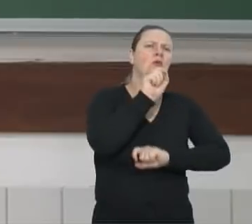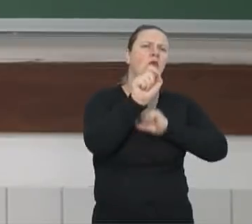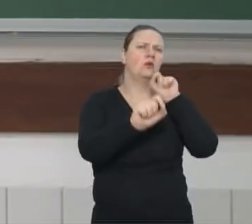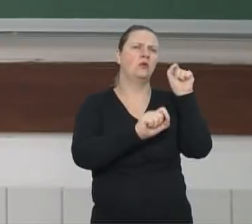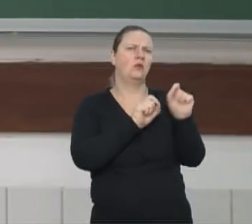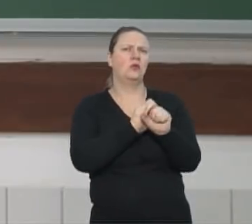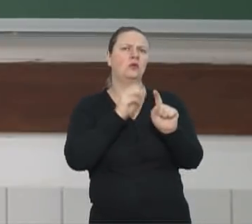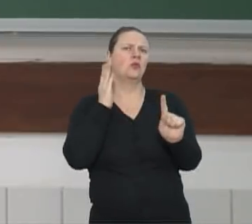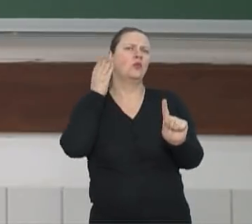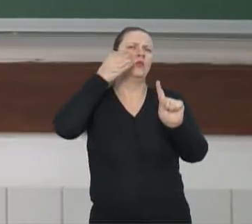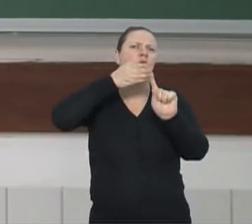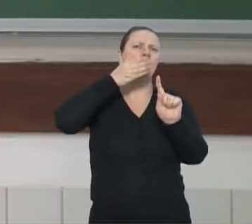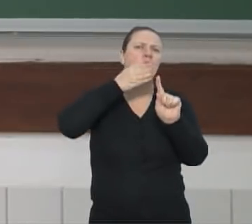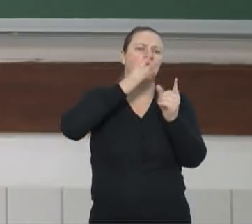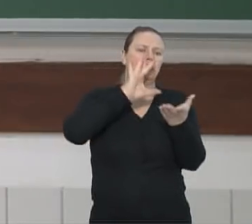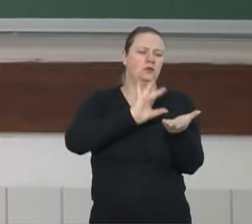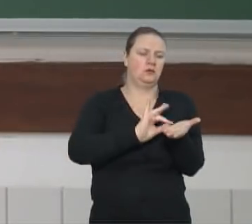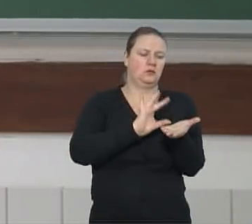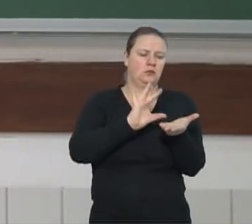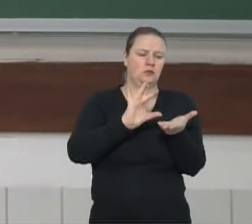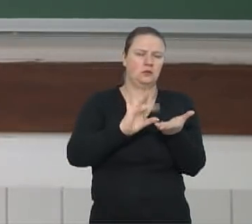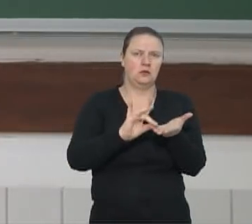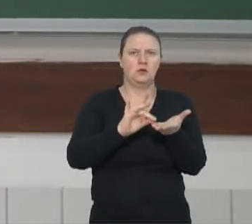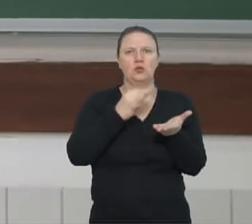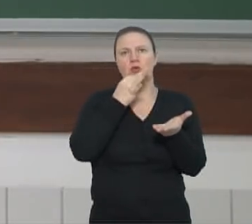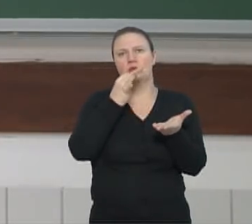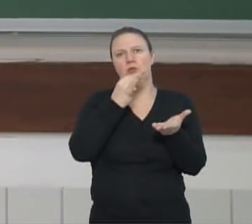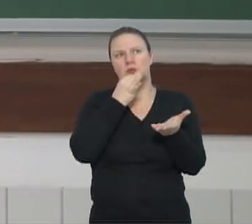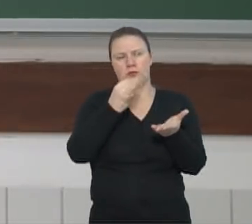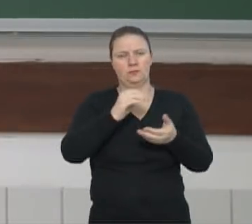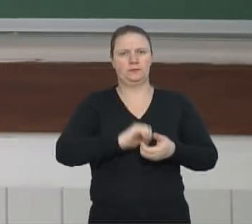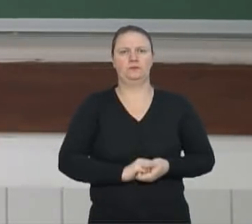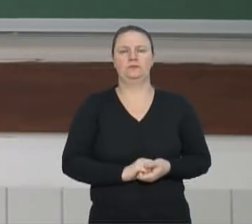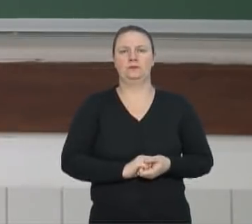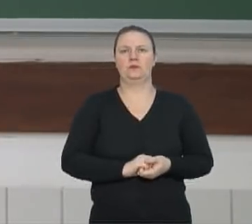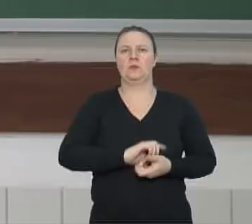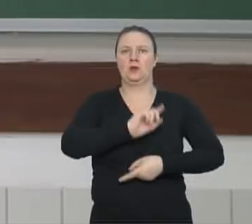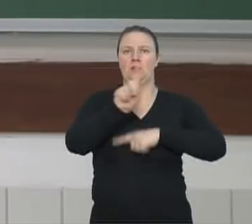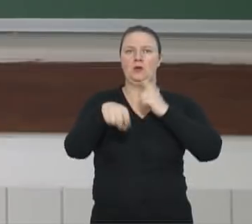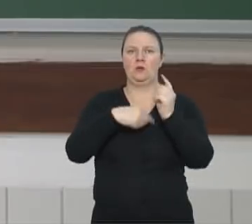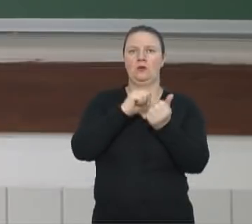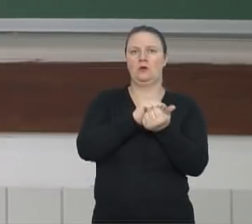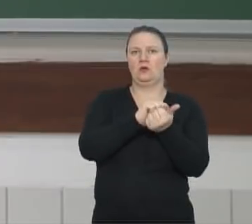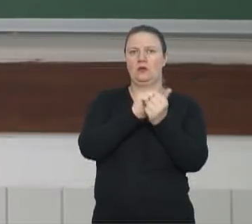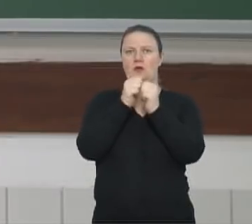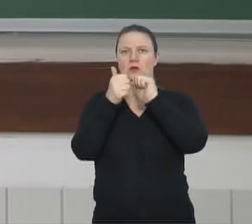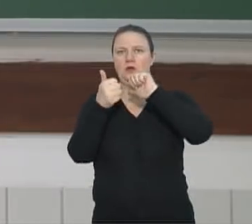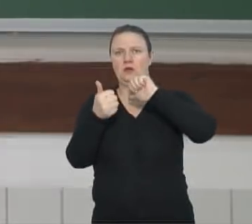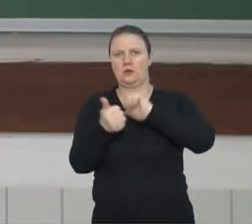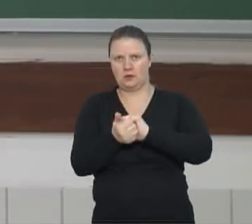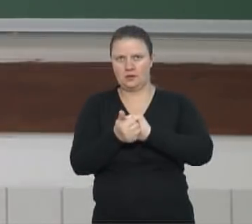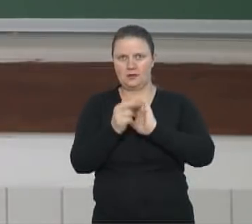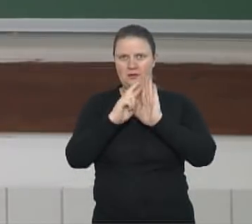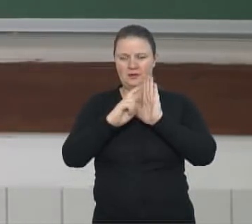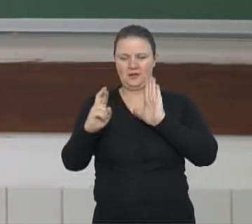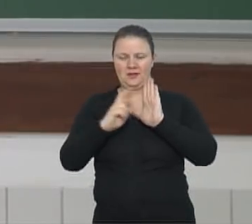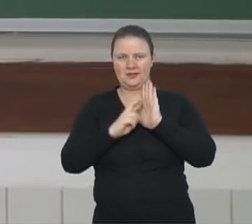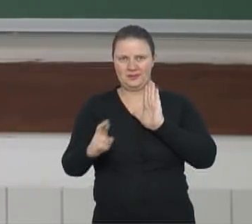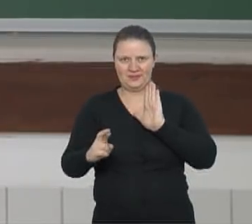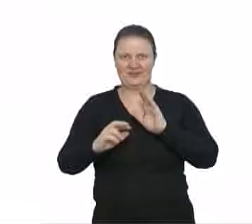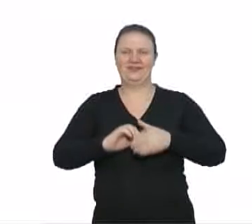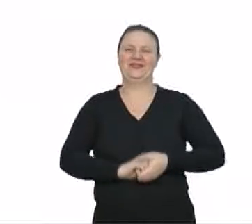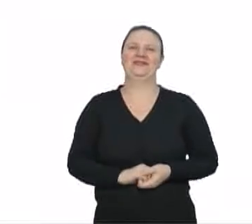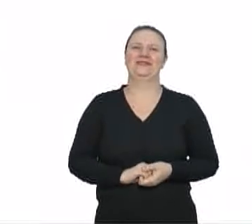do artigo de opinião, para que a gente consiga, então, adequar ali as respostas certinho nos espaços. Então